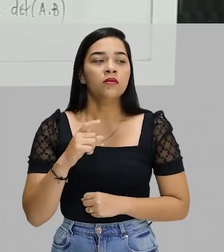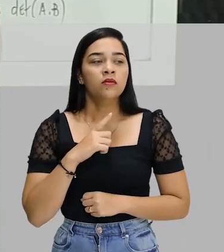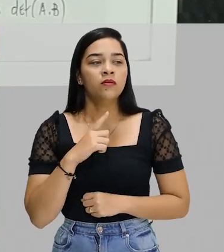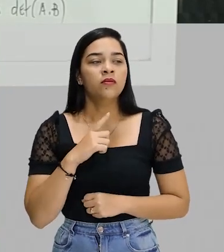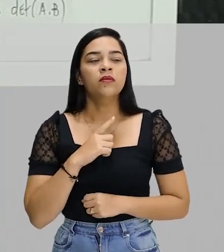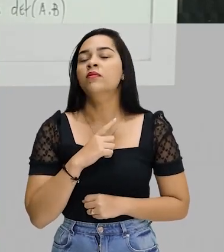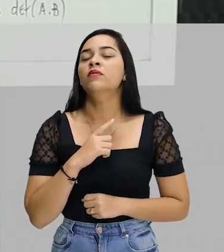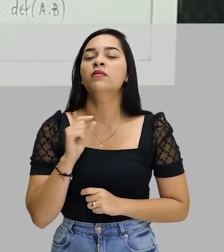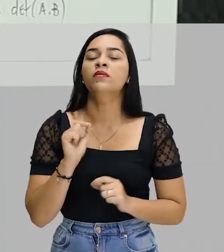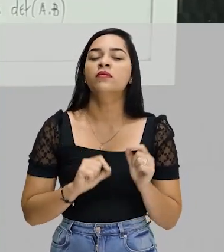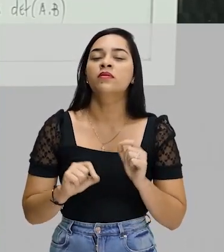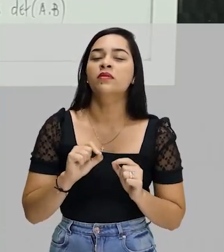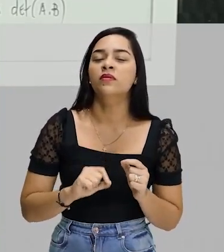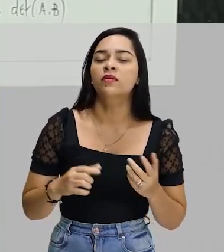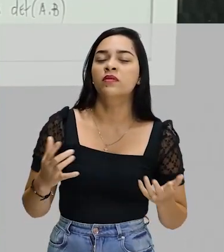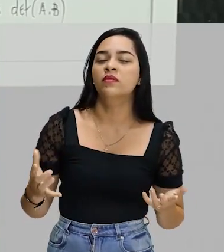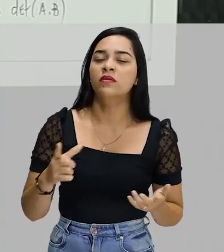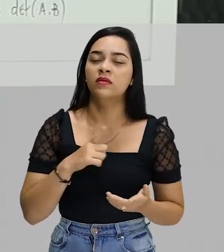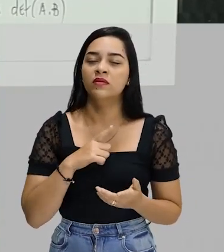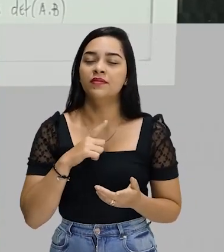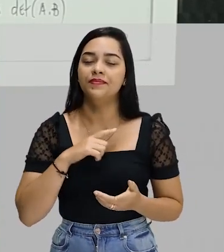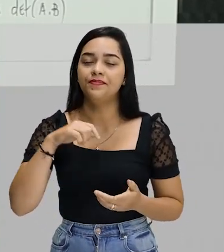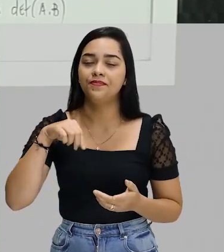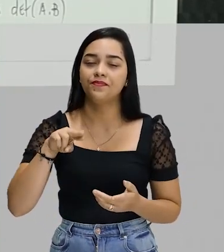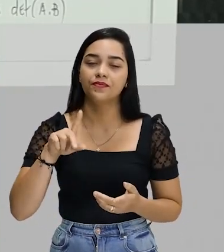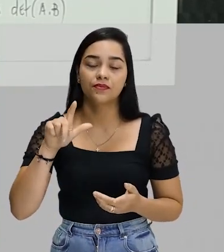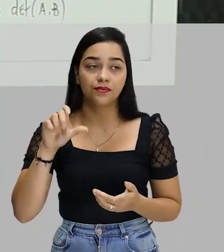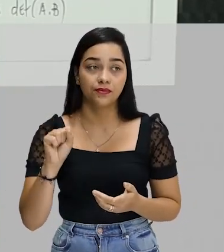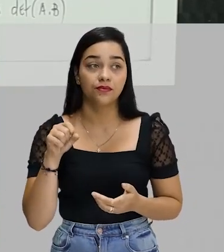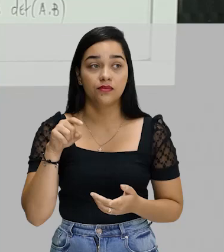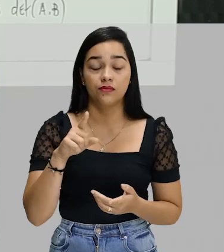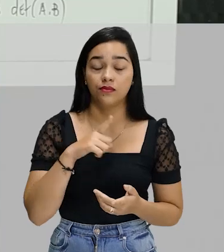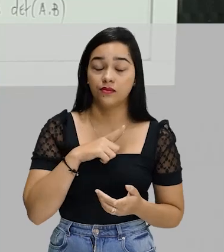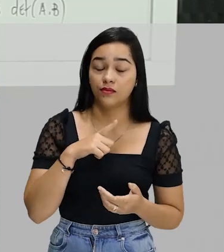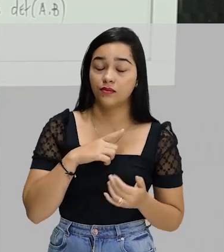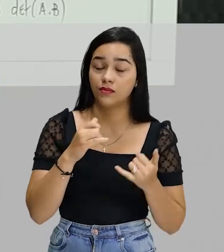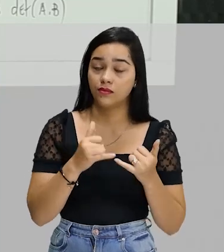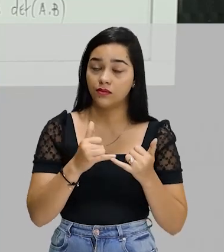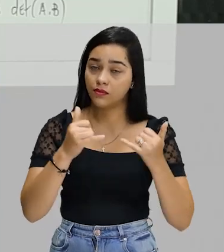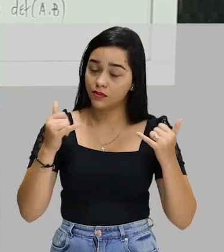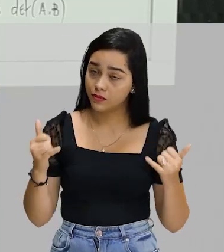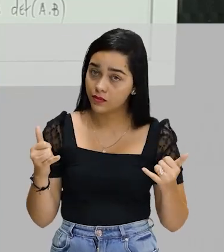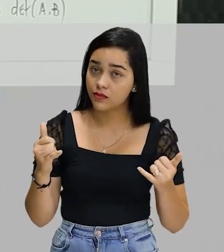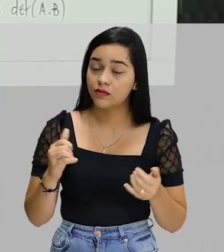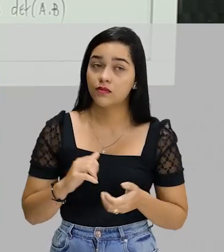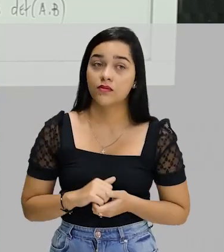aí sejam nulas? Você tem aqui linhas